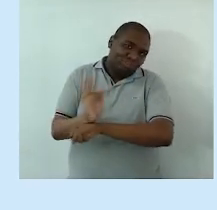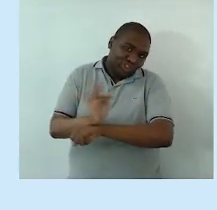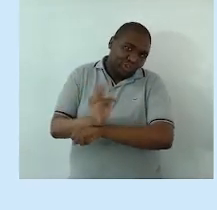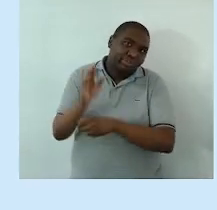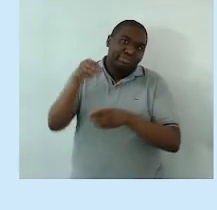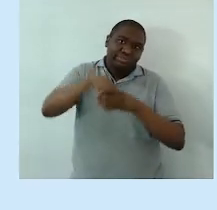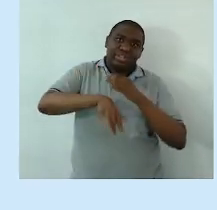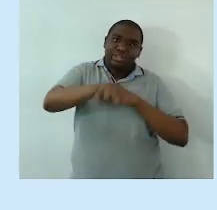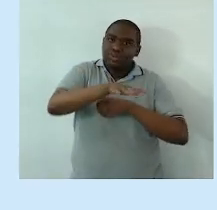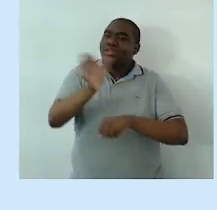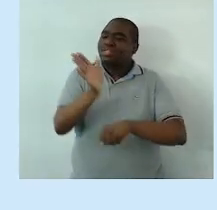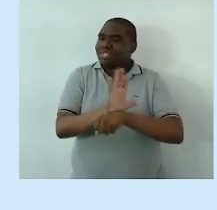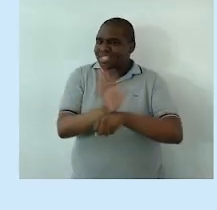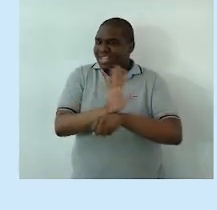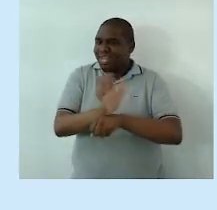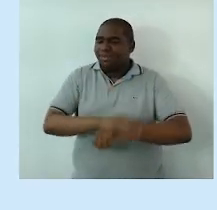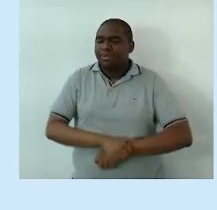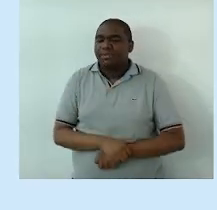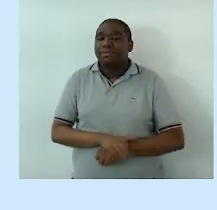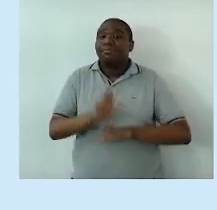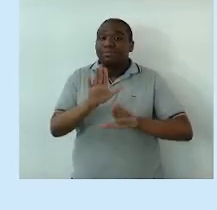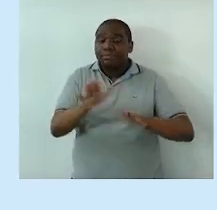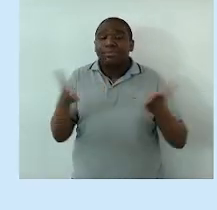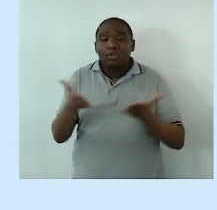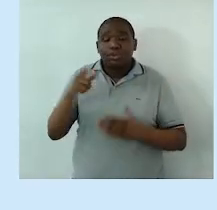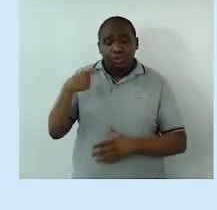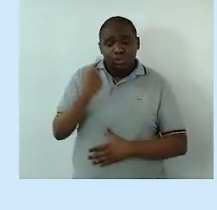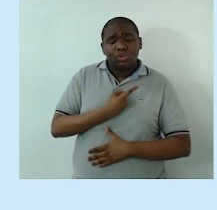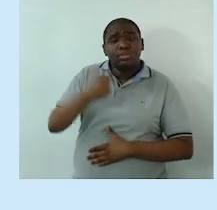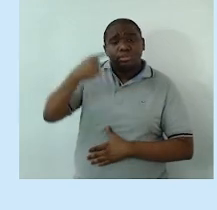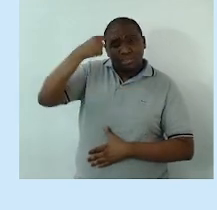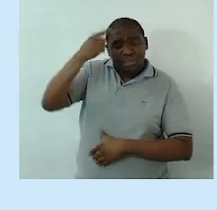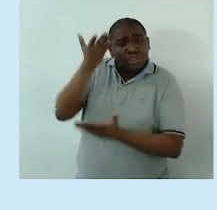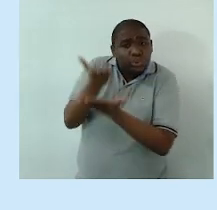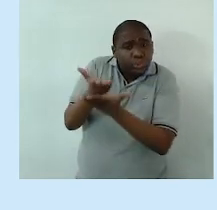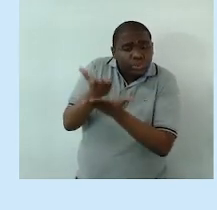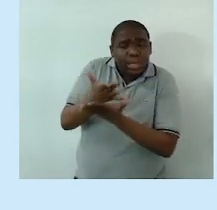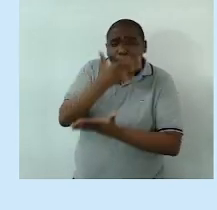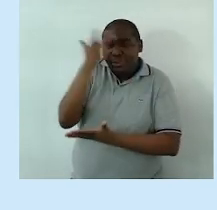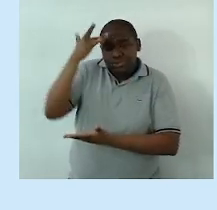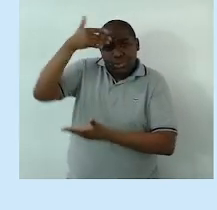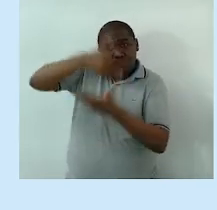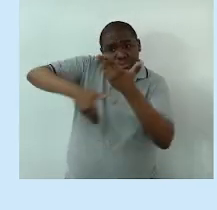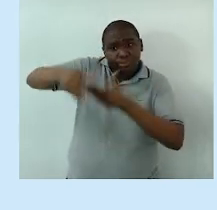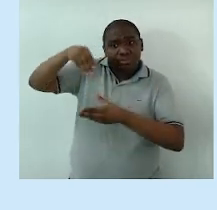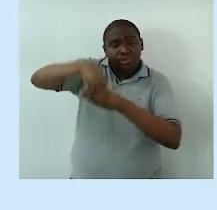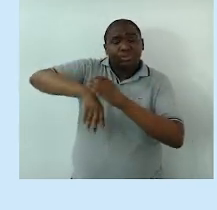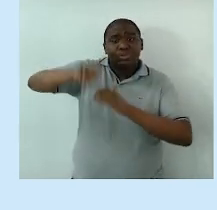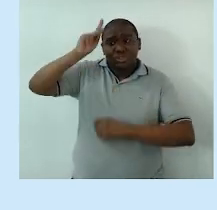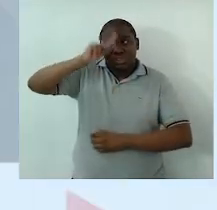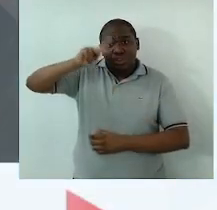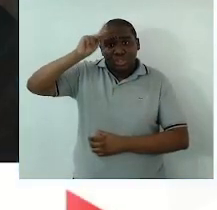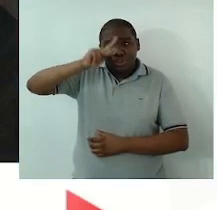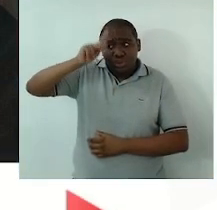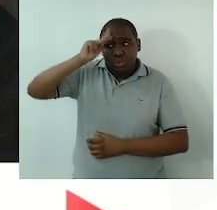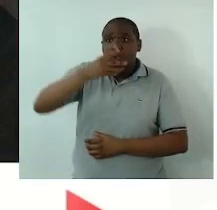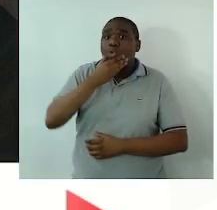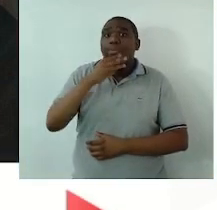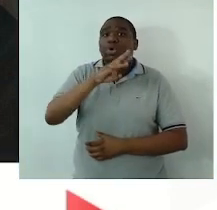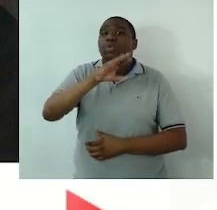cinema. Agora a gente vai estudar um dos grandes dramaturgos, né, da história, né, William